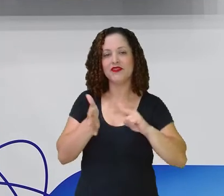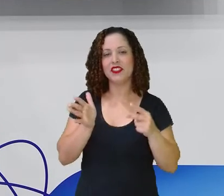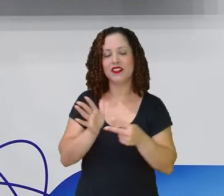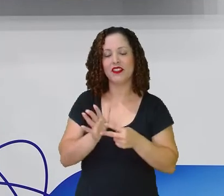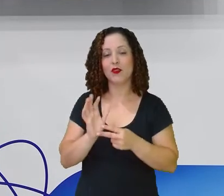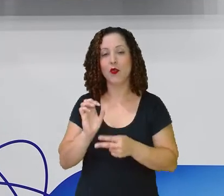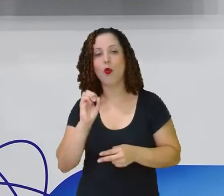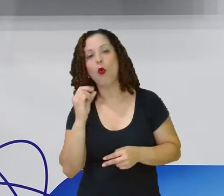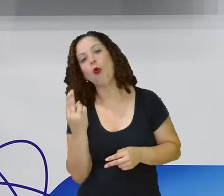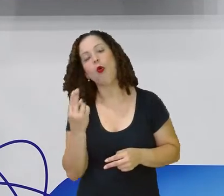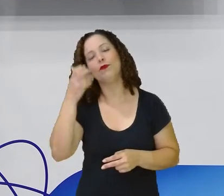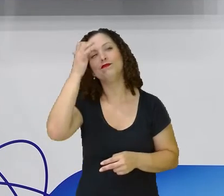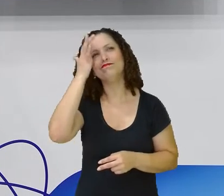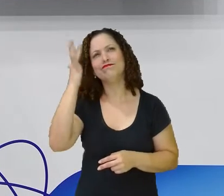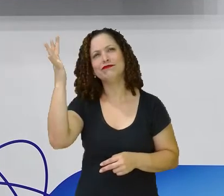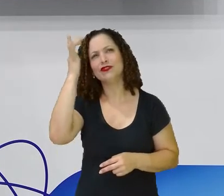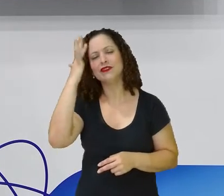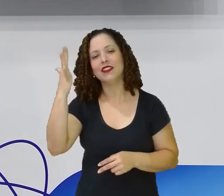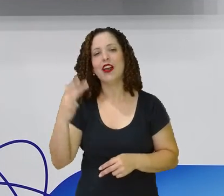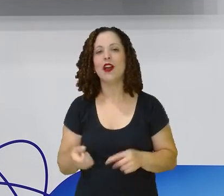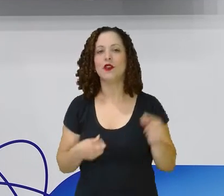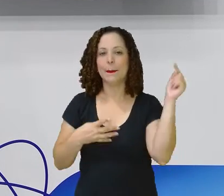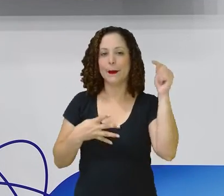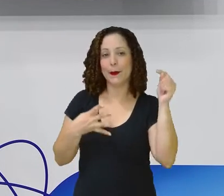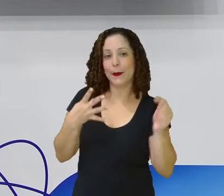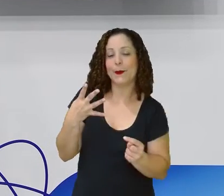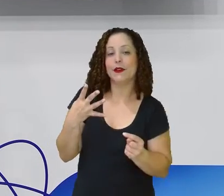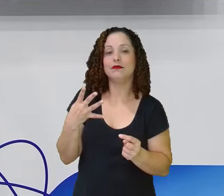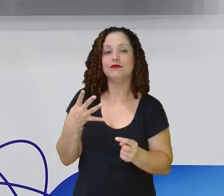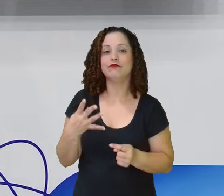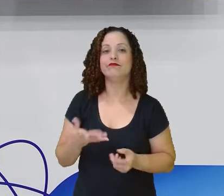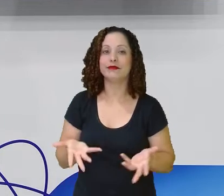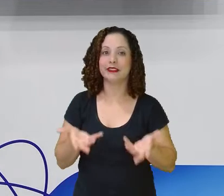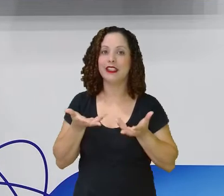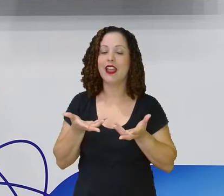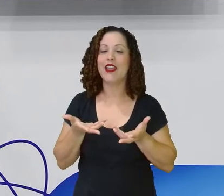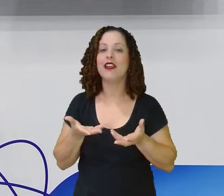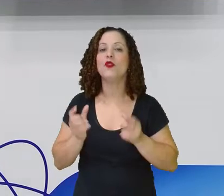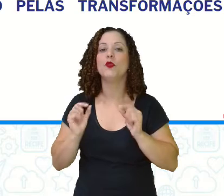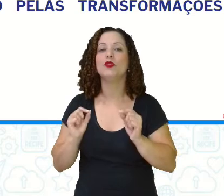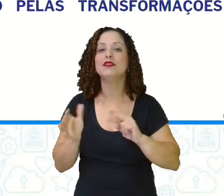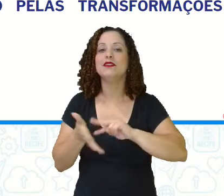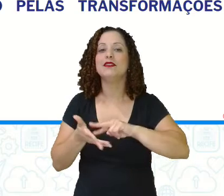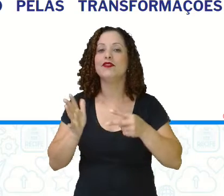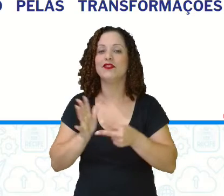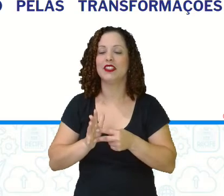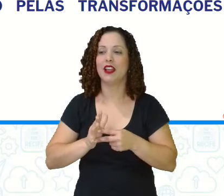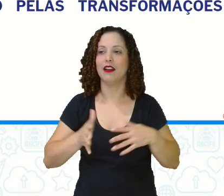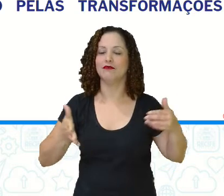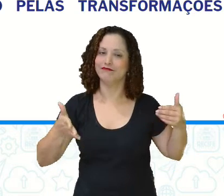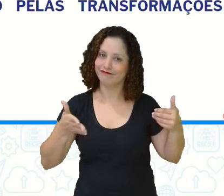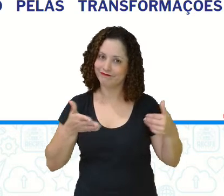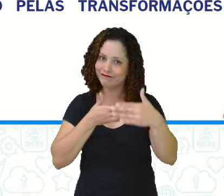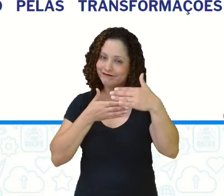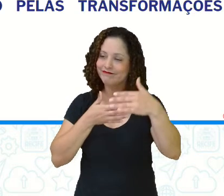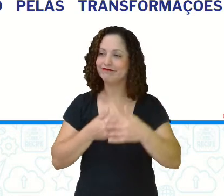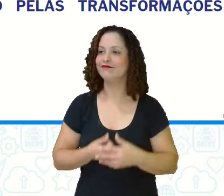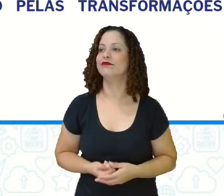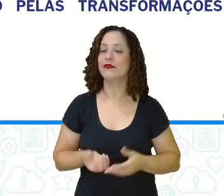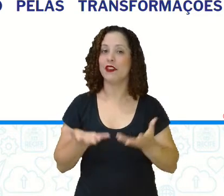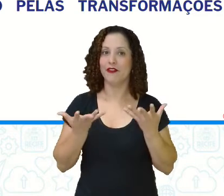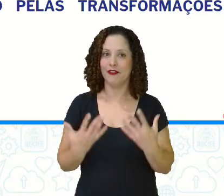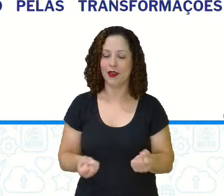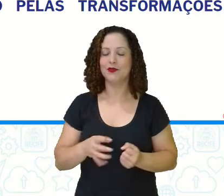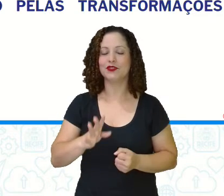imagina, né, o que cada um desses termos querem dizer? Vamos seguindo, a gente vai seguindo e